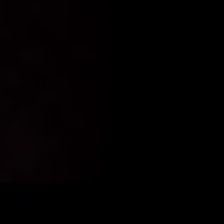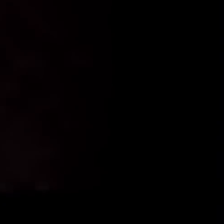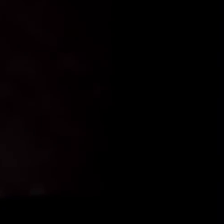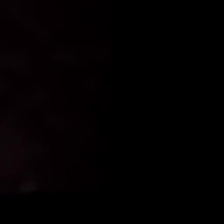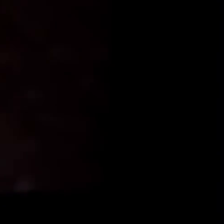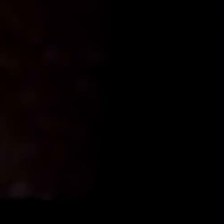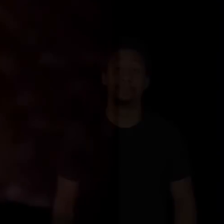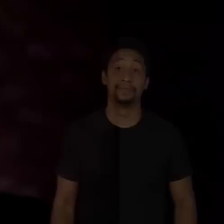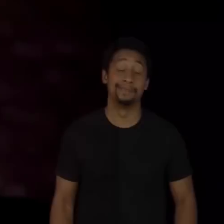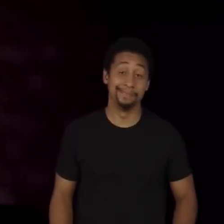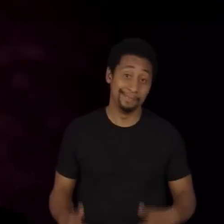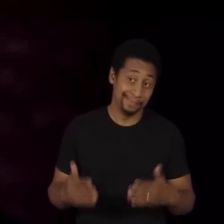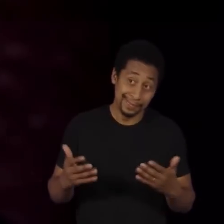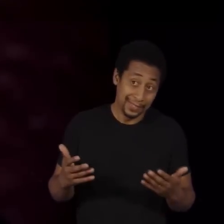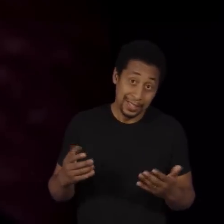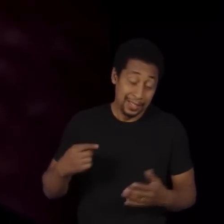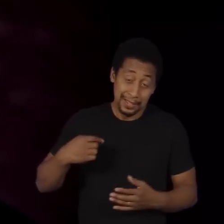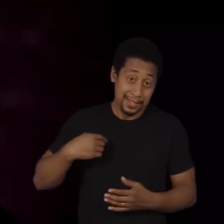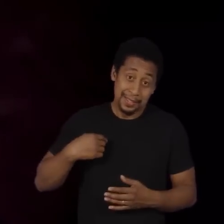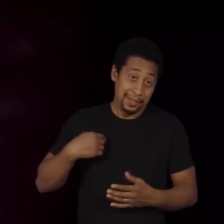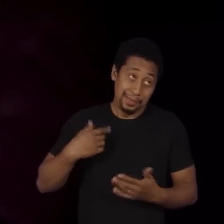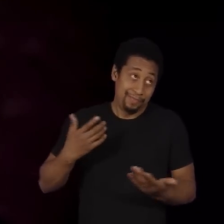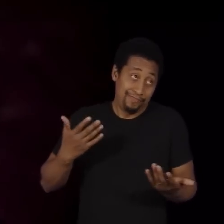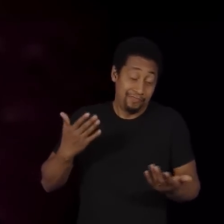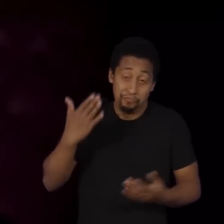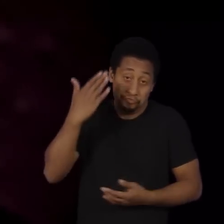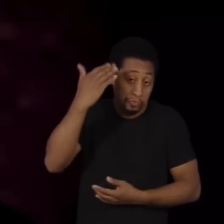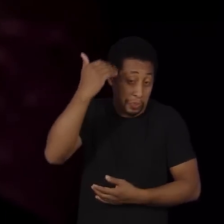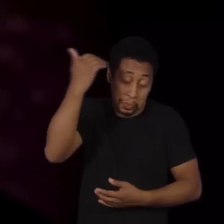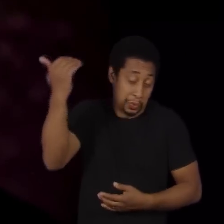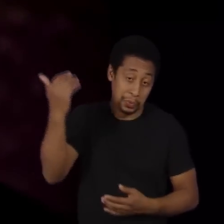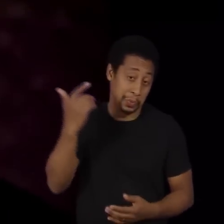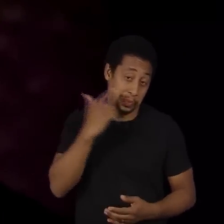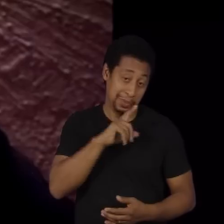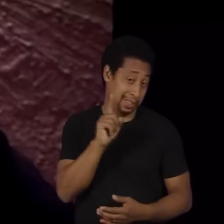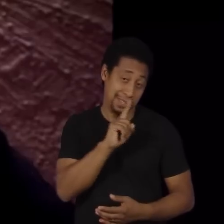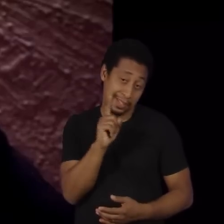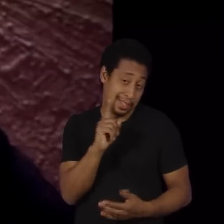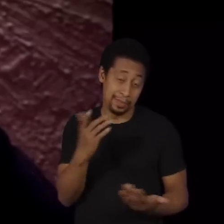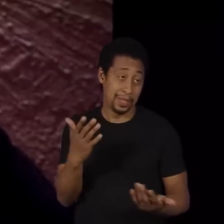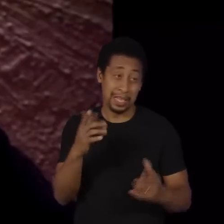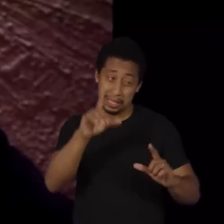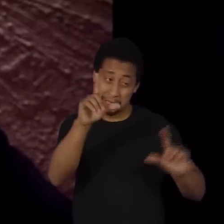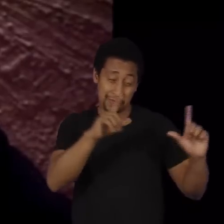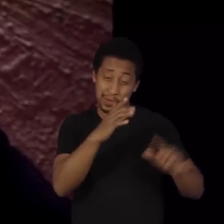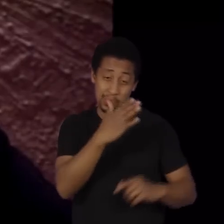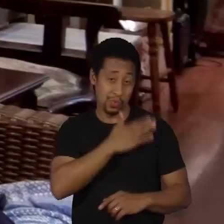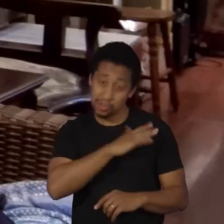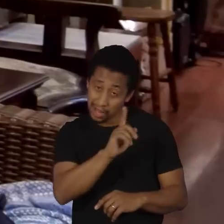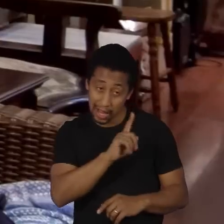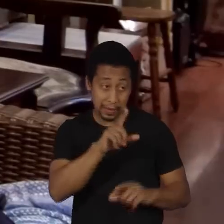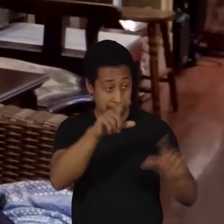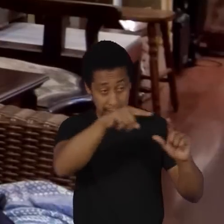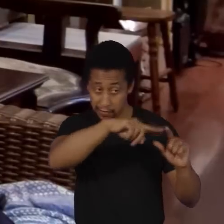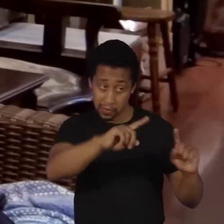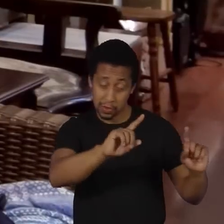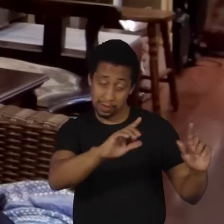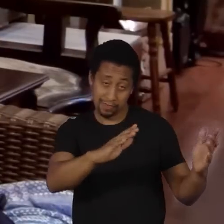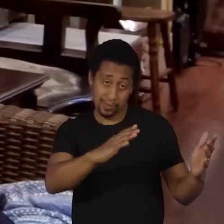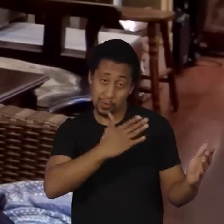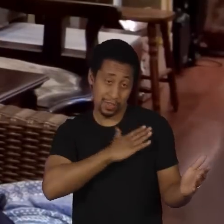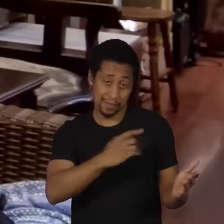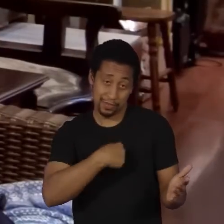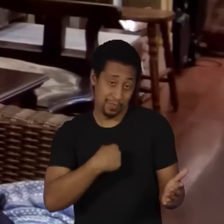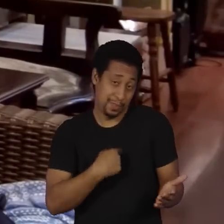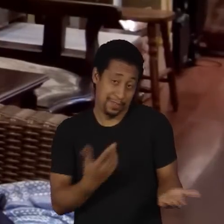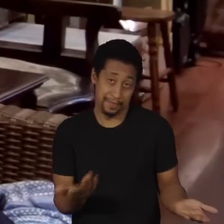Como eu não podia ser superstar, pelo fato de eu não gostar de televisão e de eles não gostarem de mim... Ela fez uma novela de sucesso,